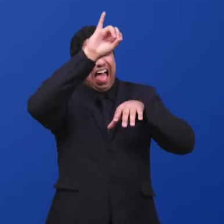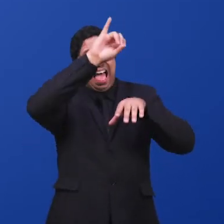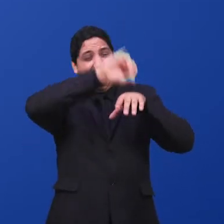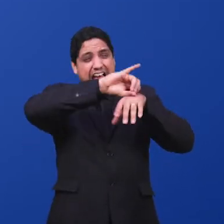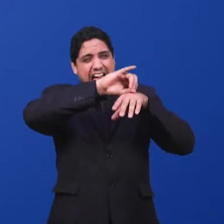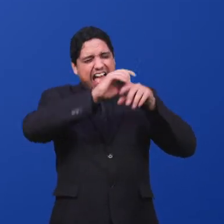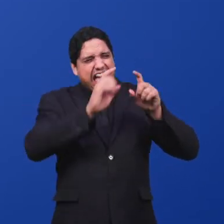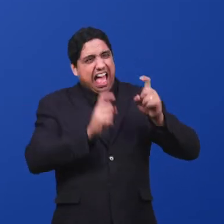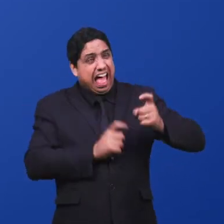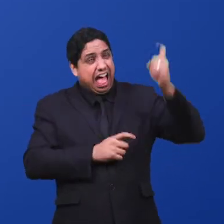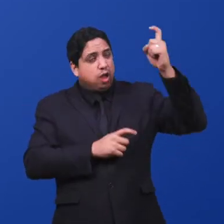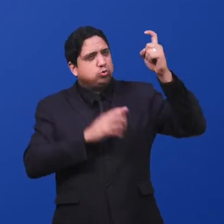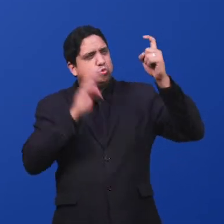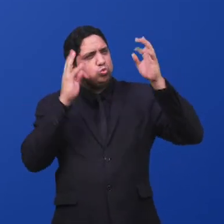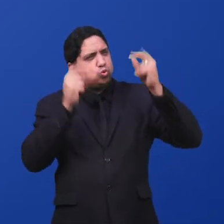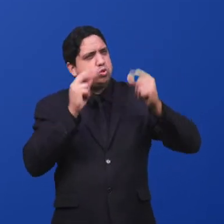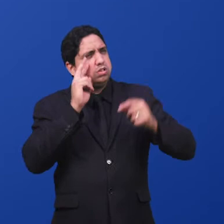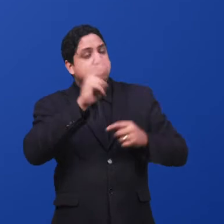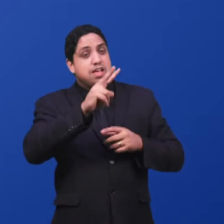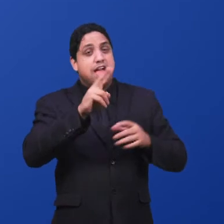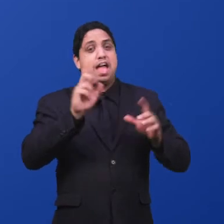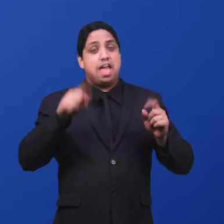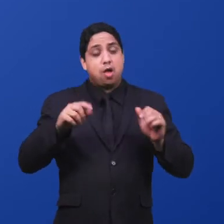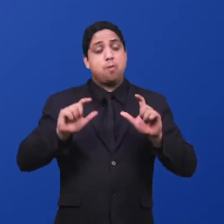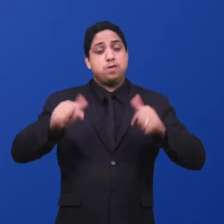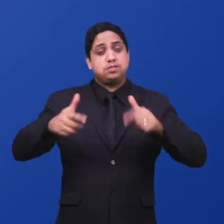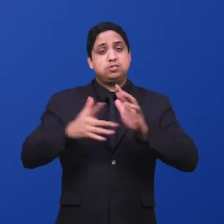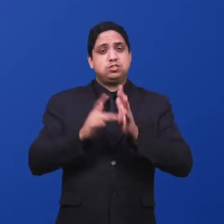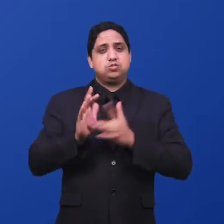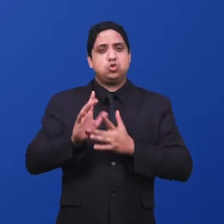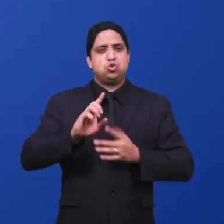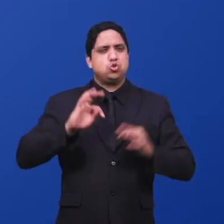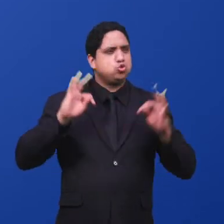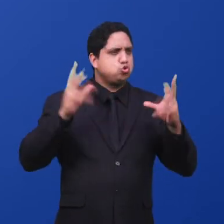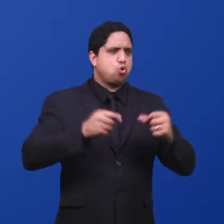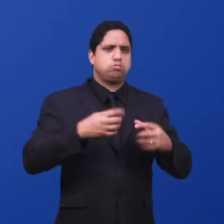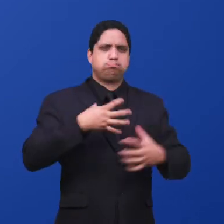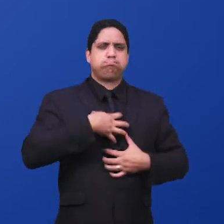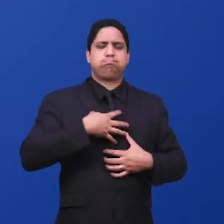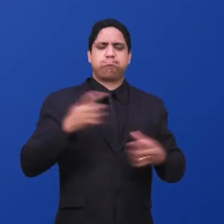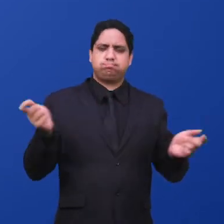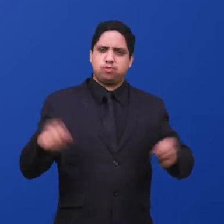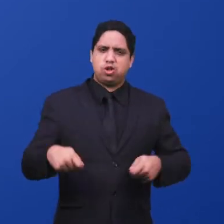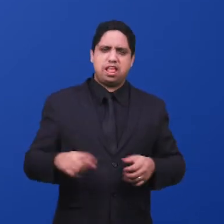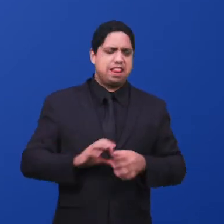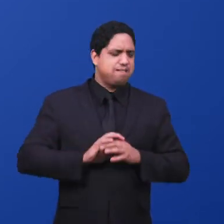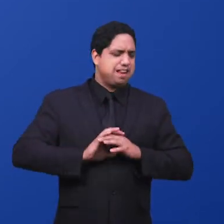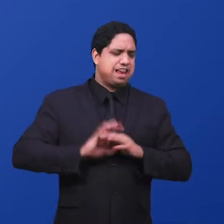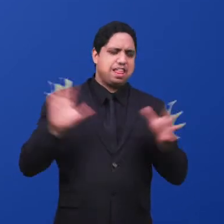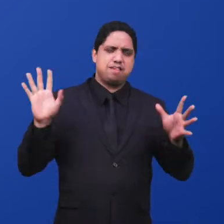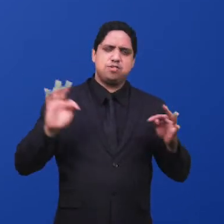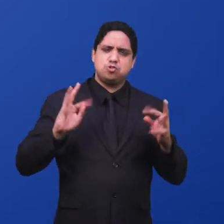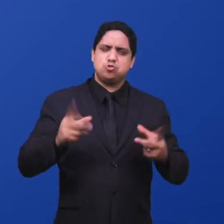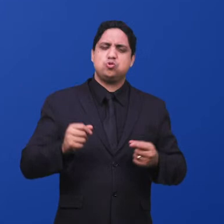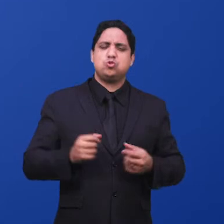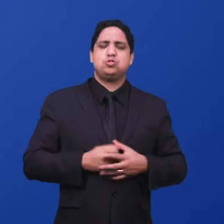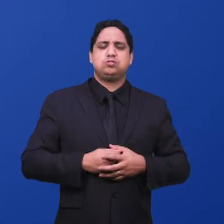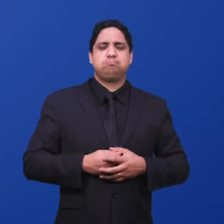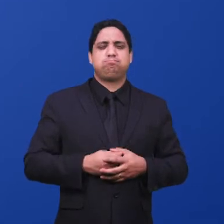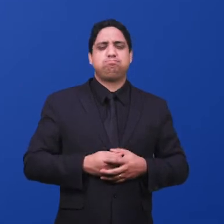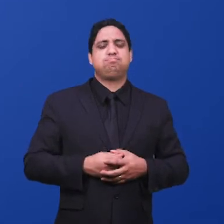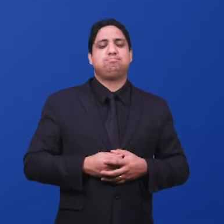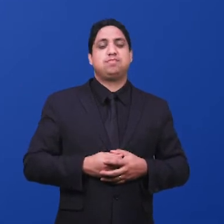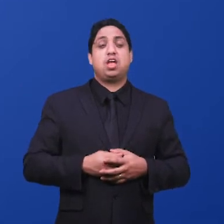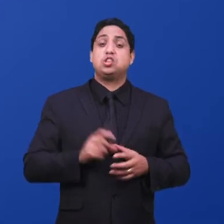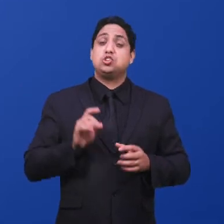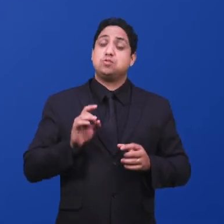E assim é com a operação de Jesus. Todos podem ver, é de fácil visão, mas somente